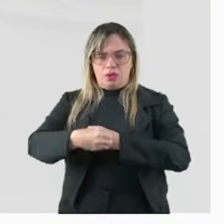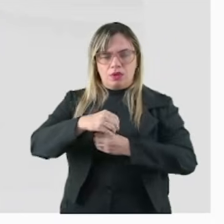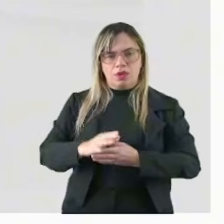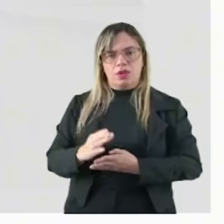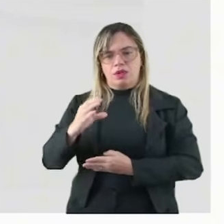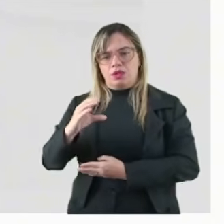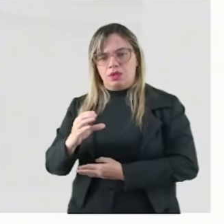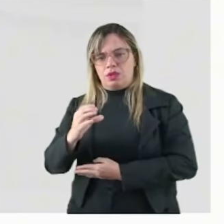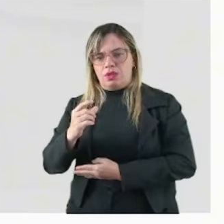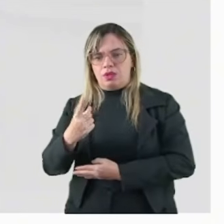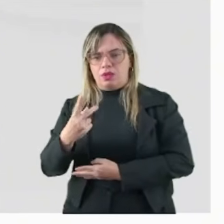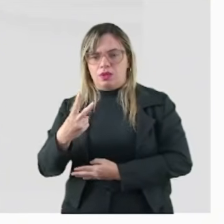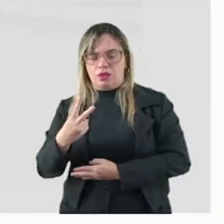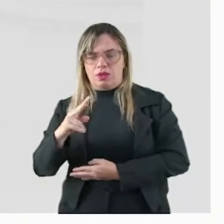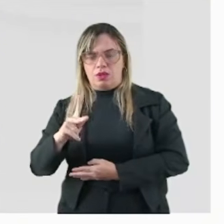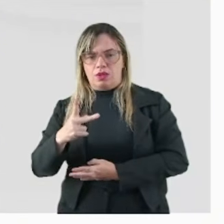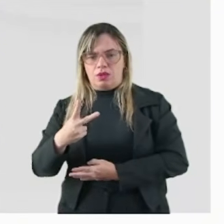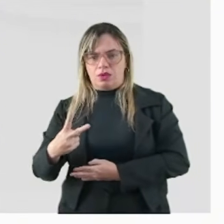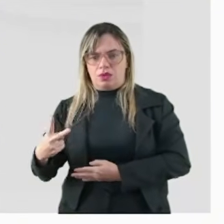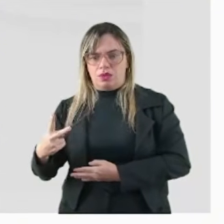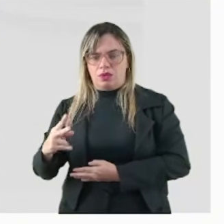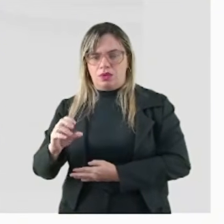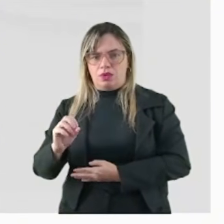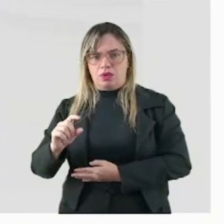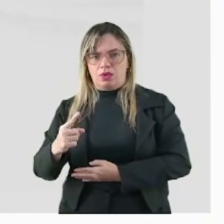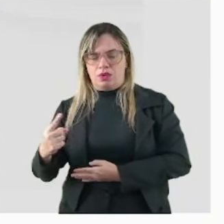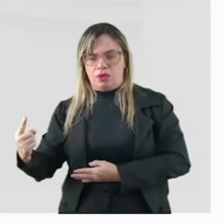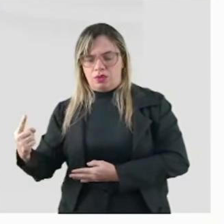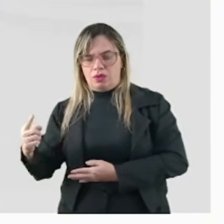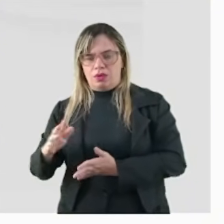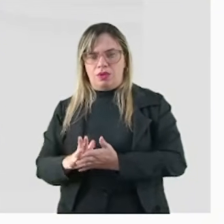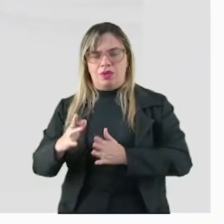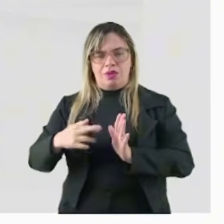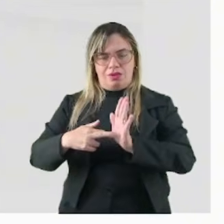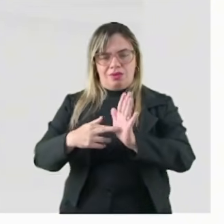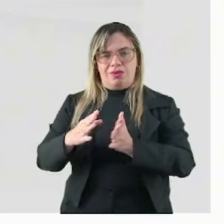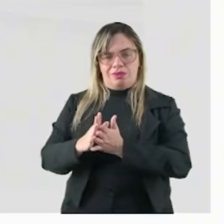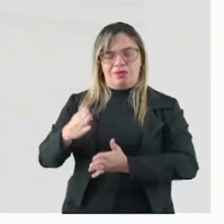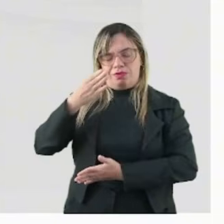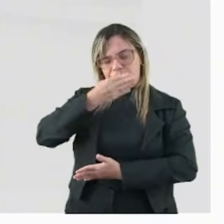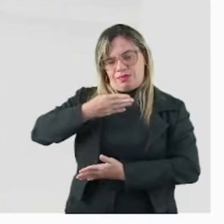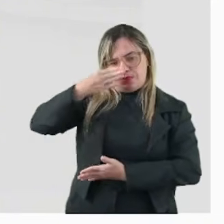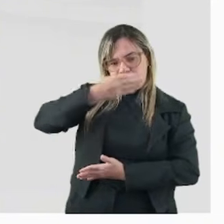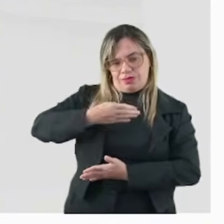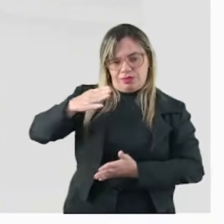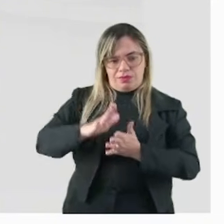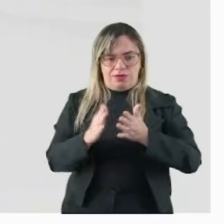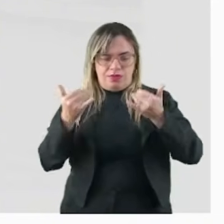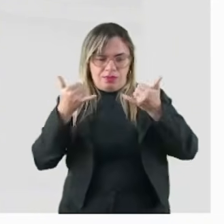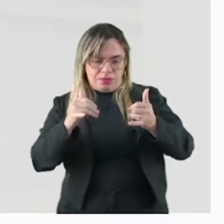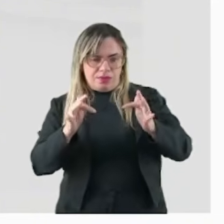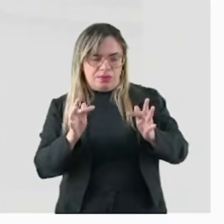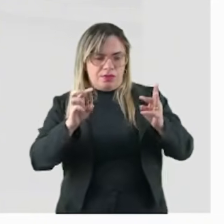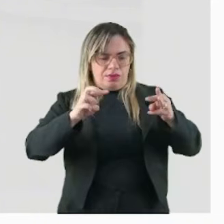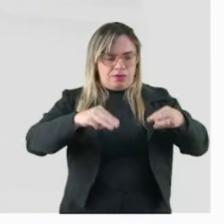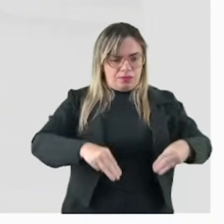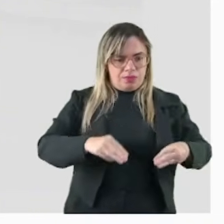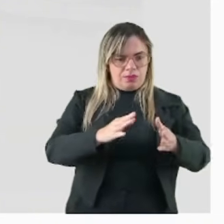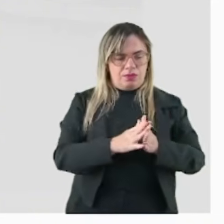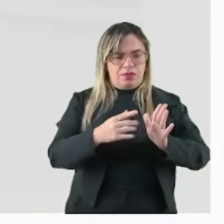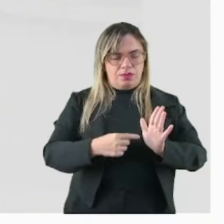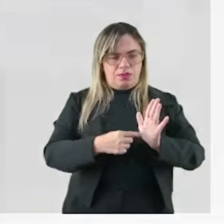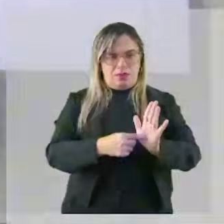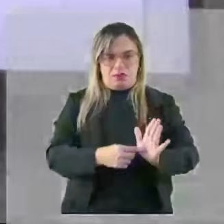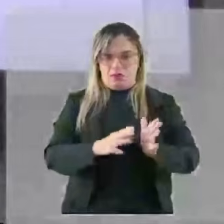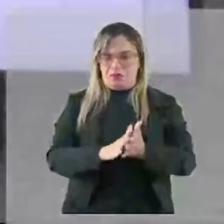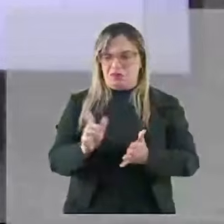sacarose, né? C12H22O11, um representante aí do açúcar. E os dados, como sempre, vêm no final da questão. Nem te preocupa, hein?